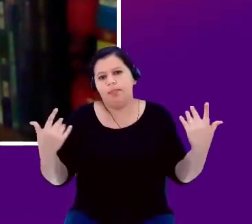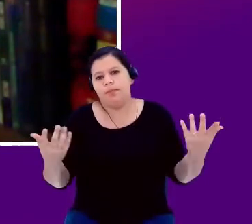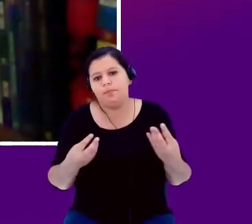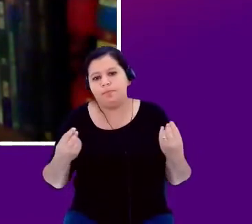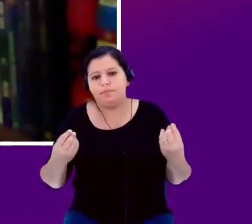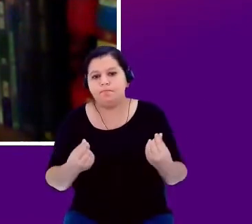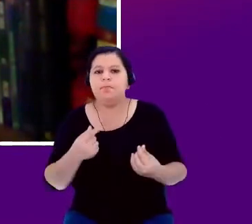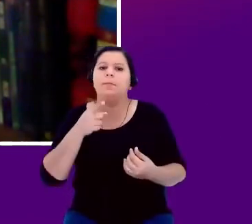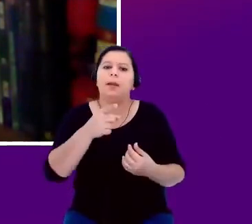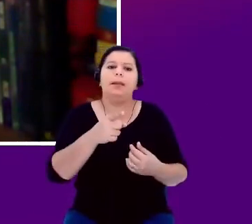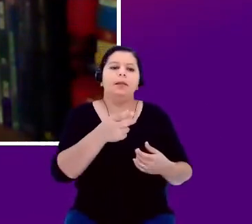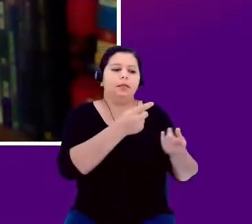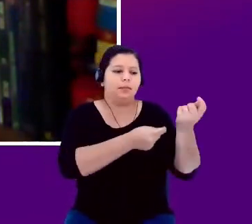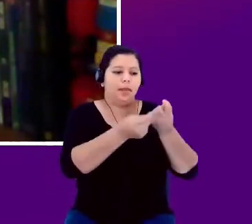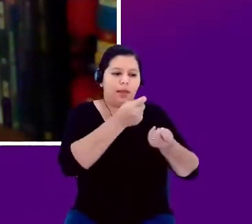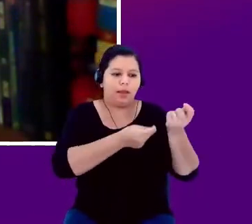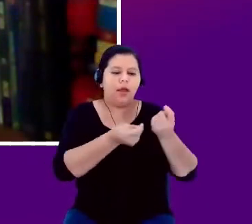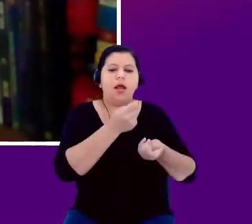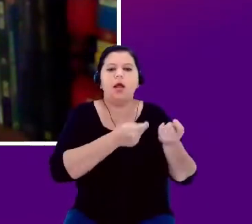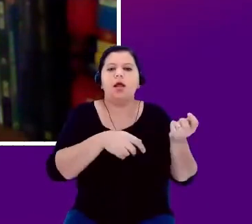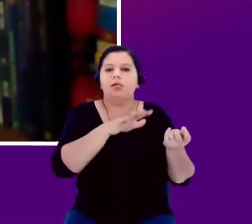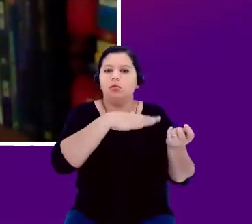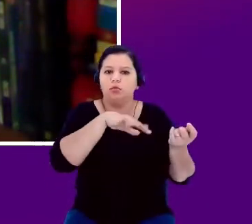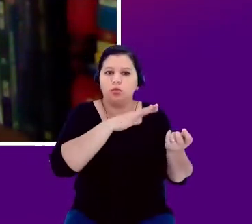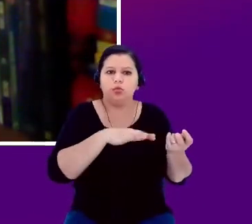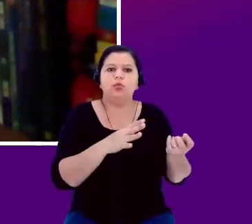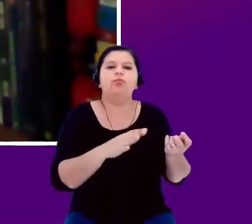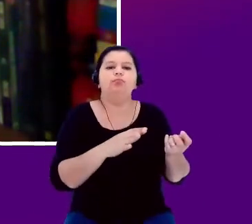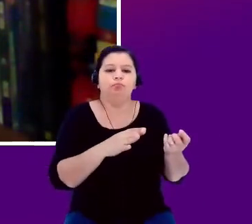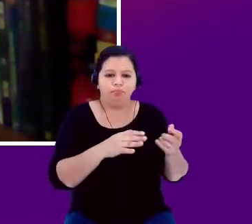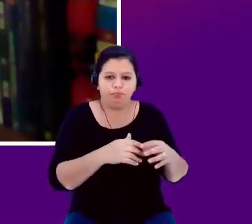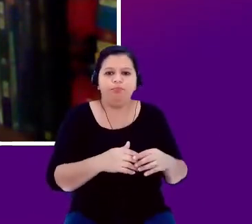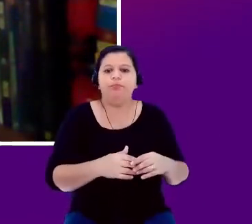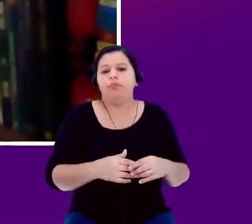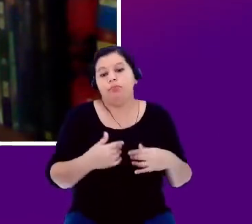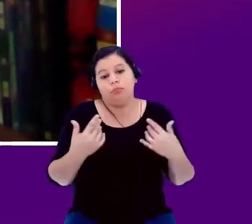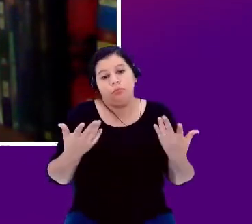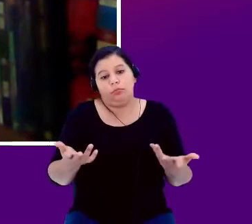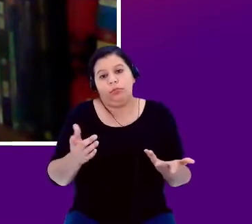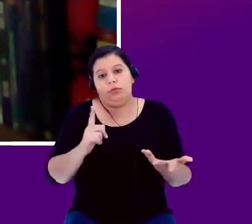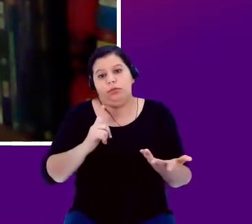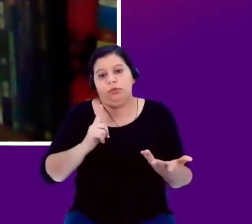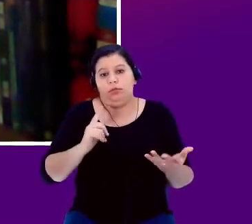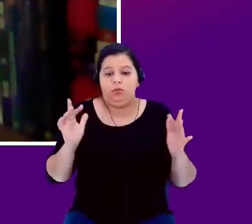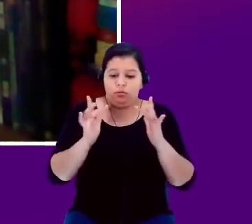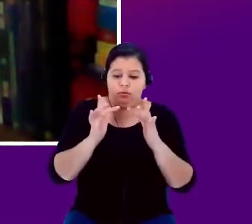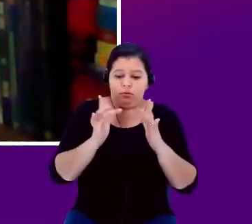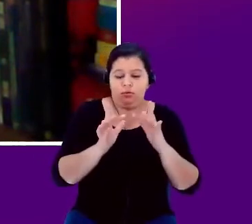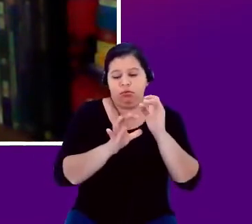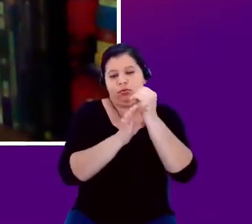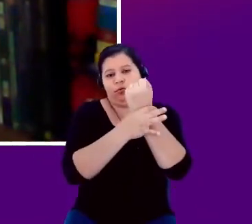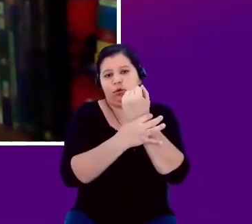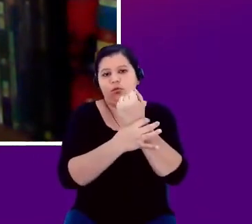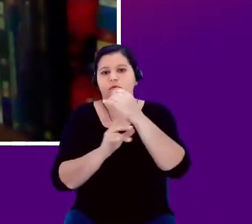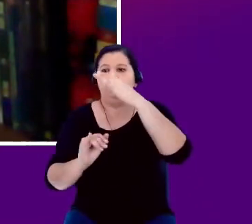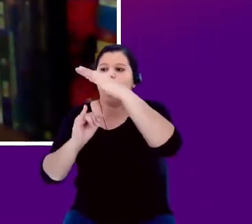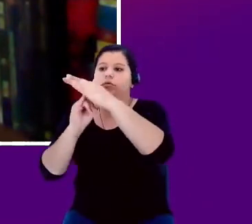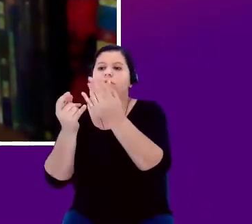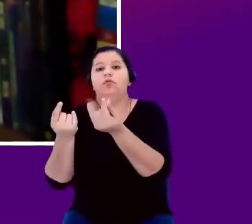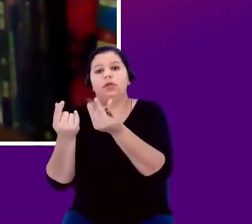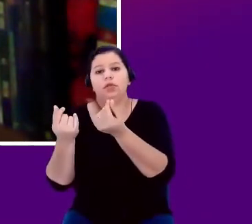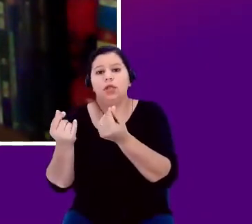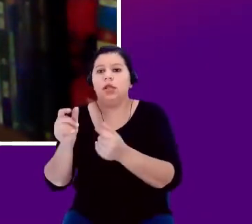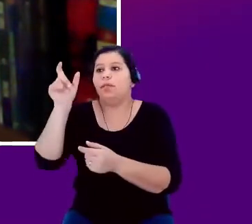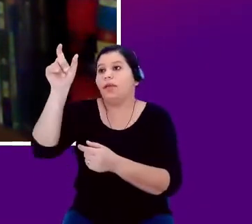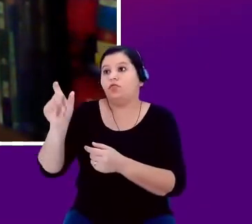para esse mercado, né? Então, você tem relações contratuais entre seguradoras, instituições financeiras e os consumidores, né, que